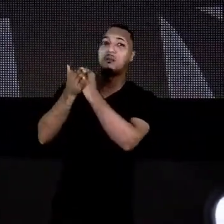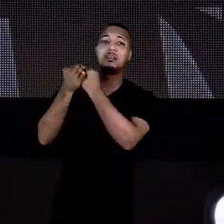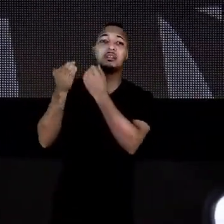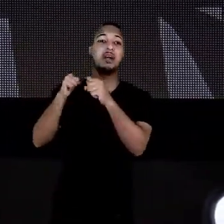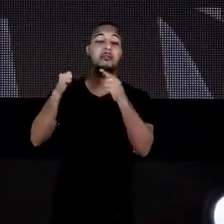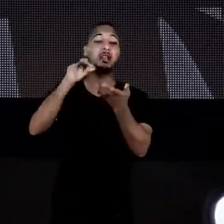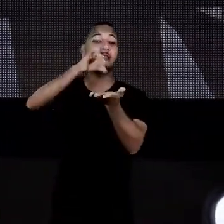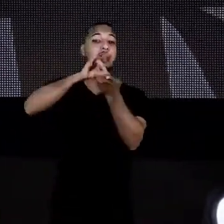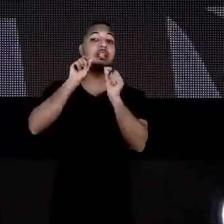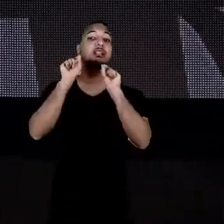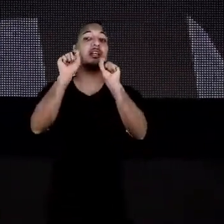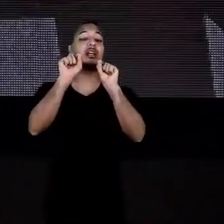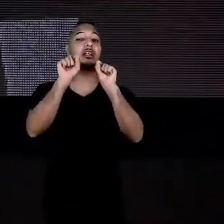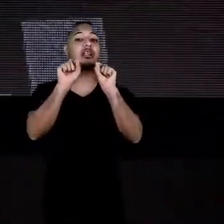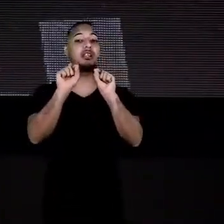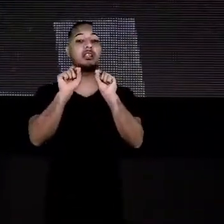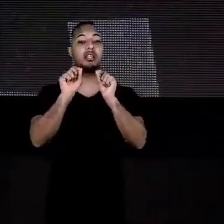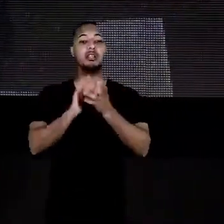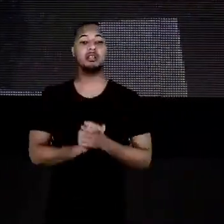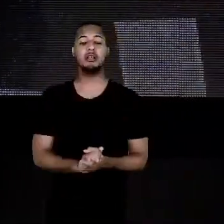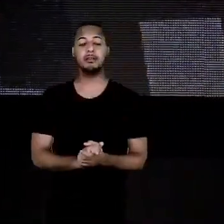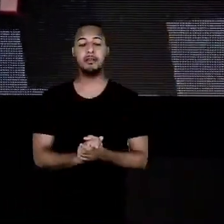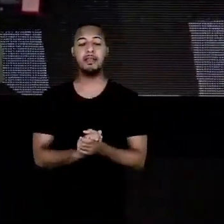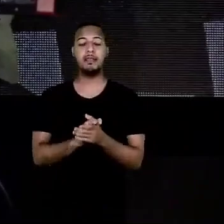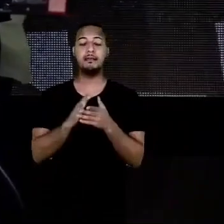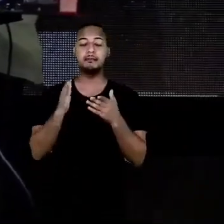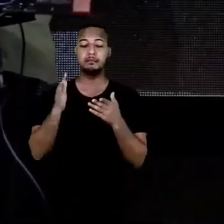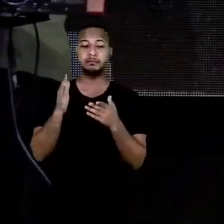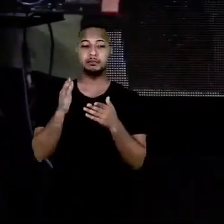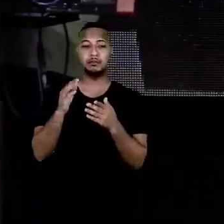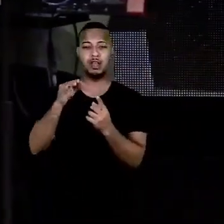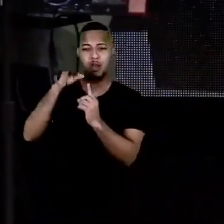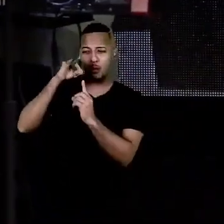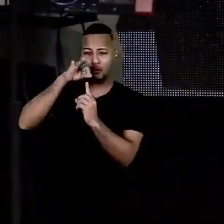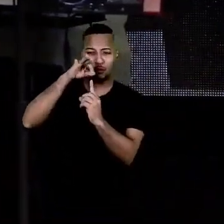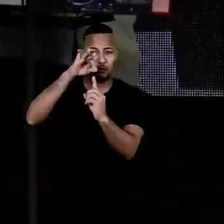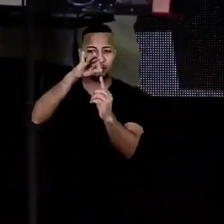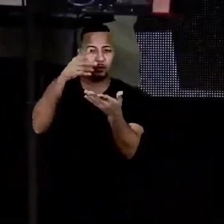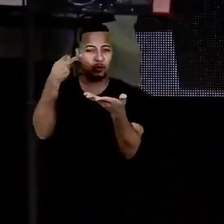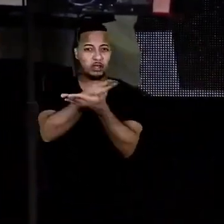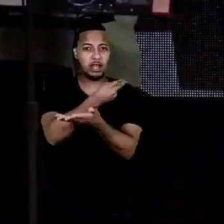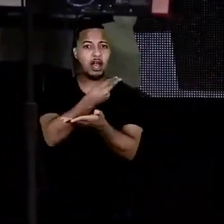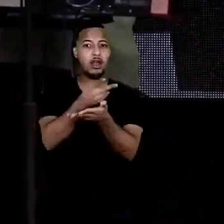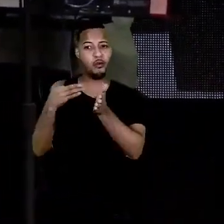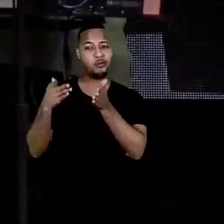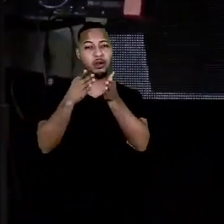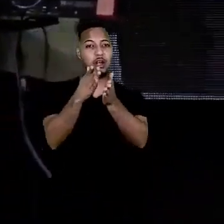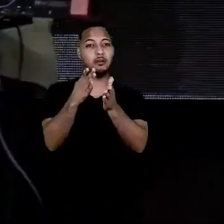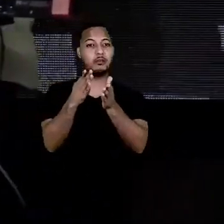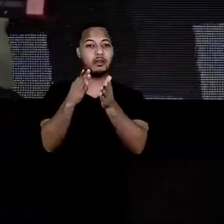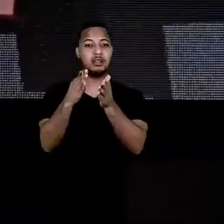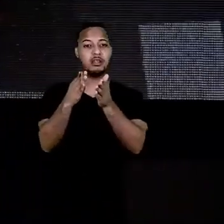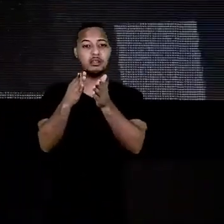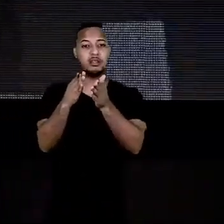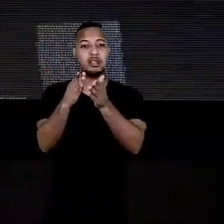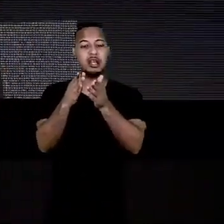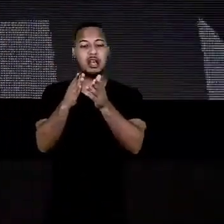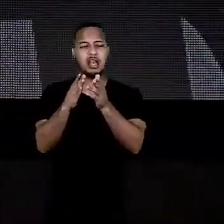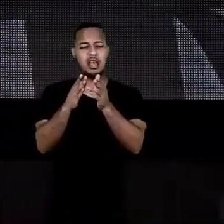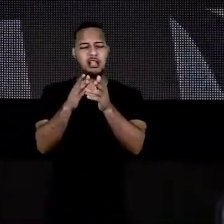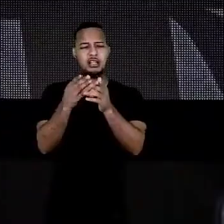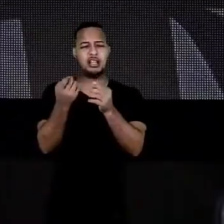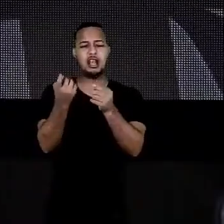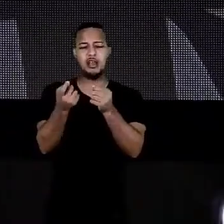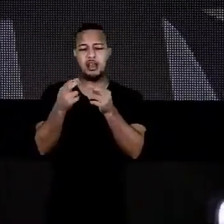Mas a verdade é que, ainda assim que o Waze erre o caminho, ele sempre recalcula a rota para